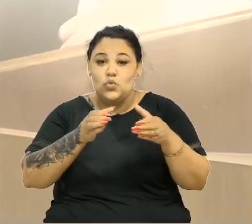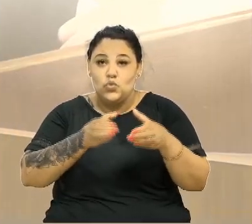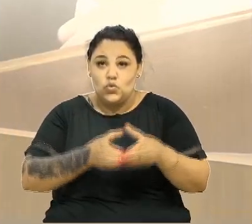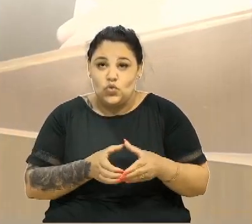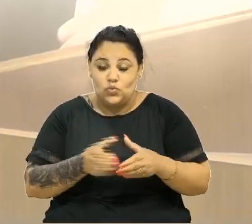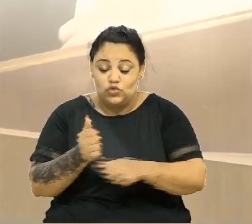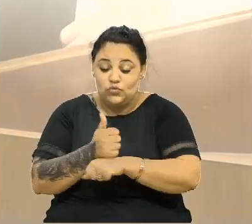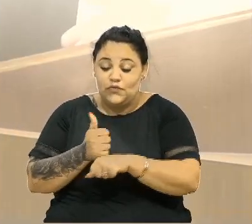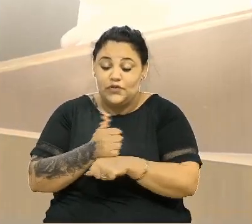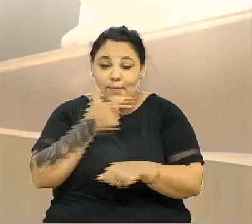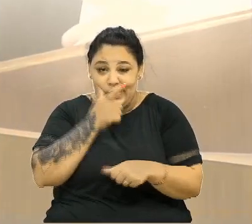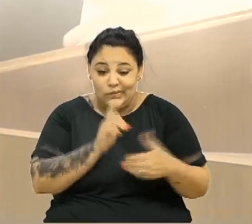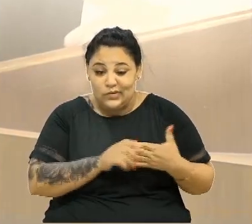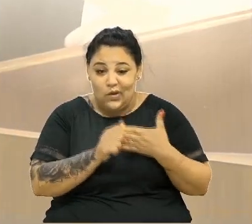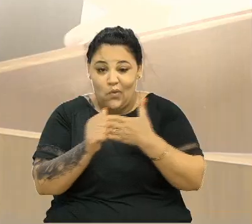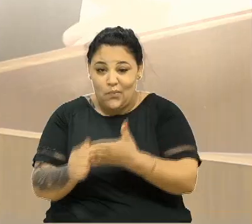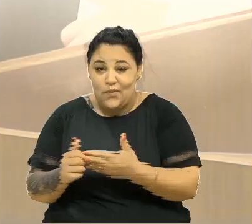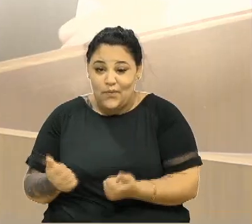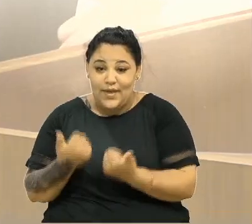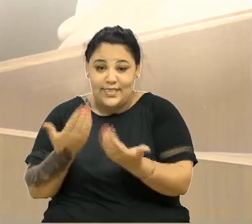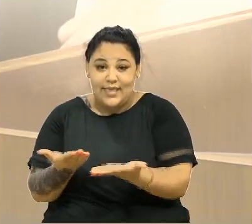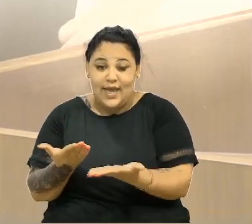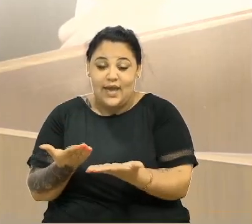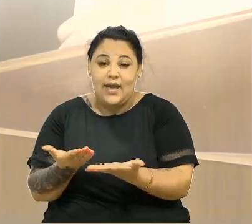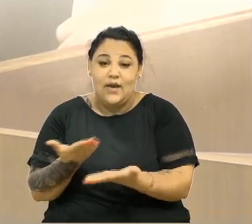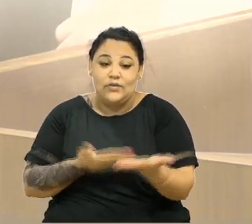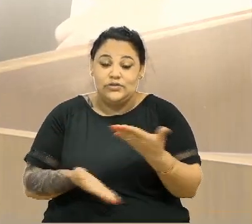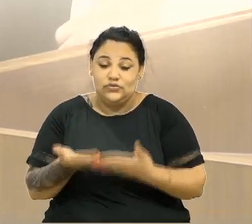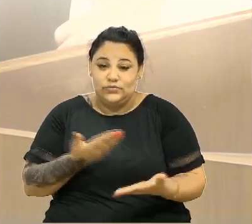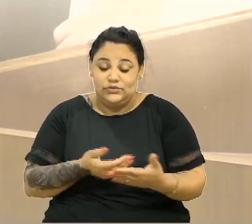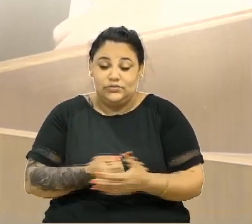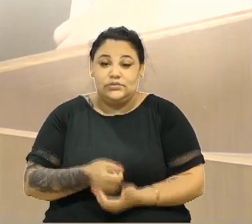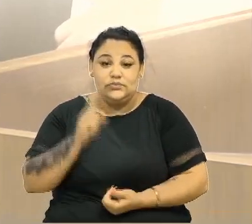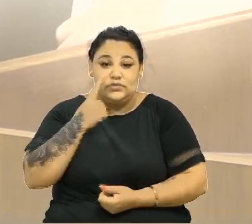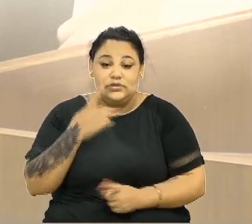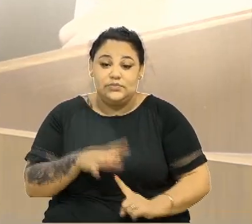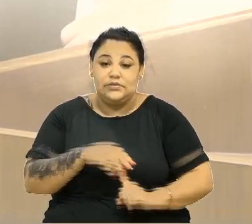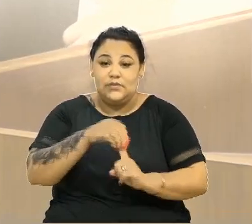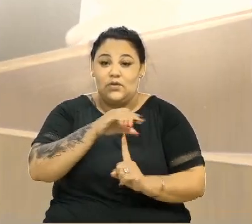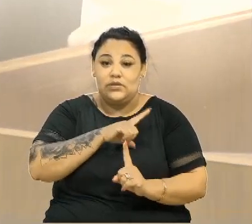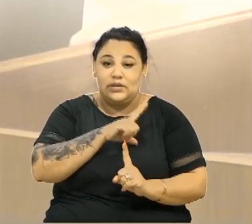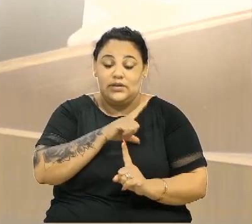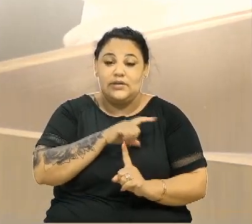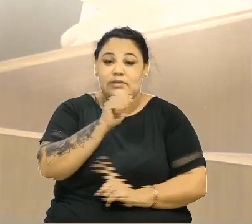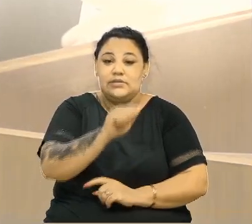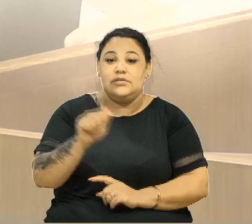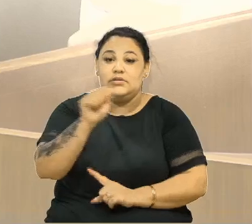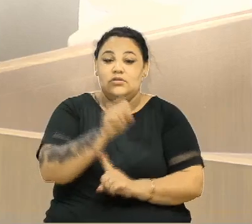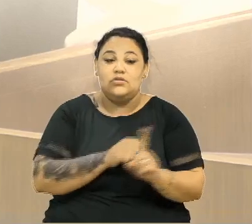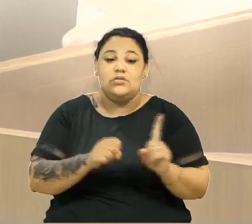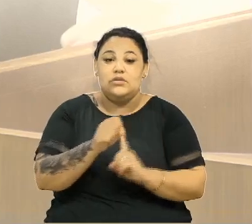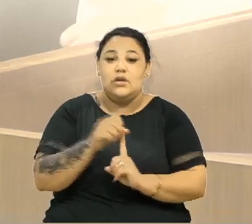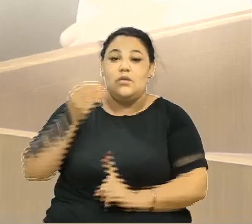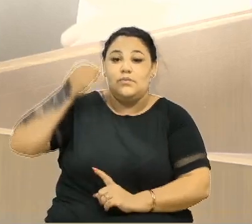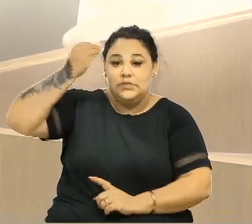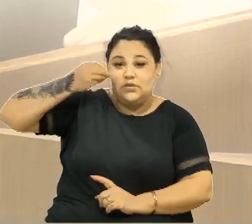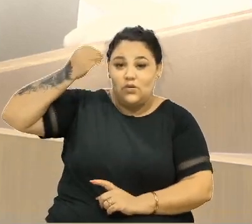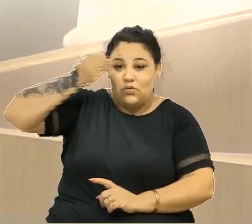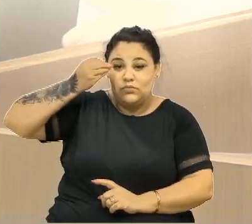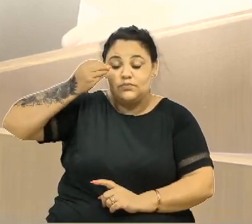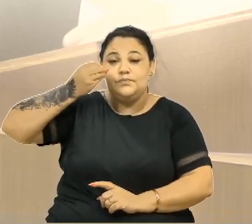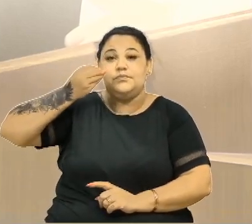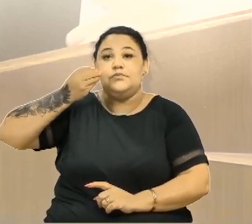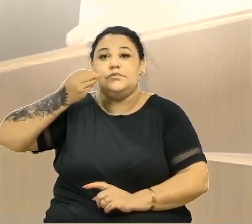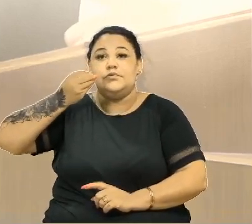lá para acompanhar e dar esse atendimento. Então, a ideia é que tenha assistente social, psicólogo e um educador. Mas por